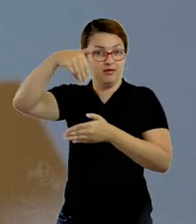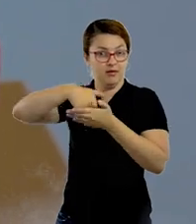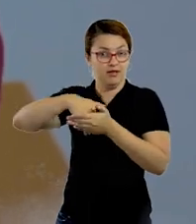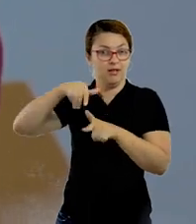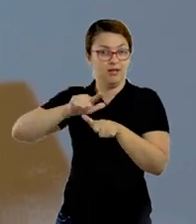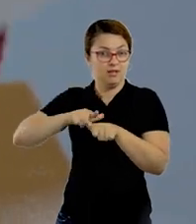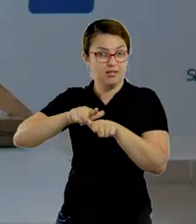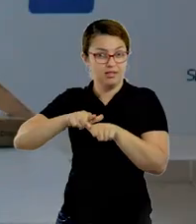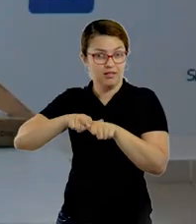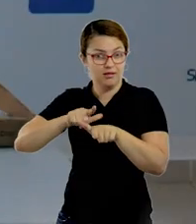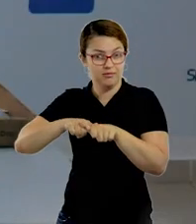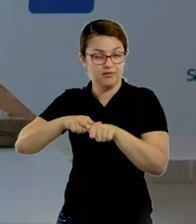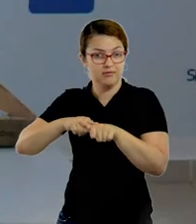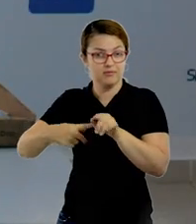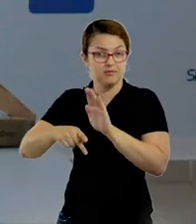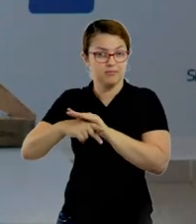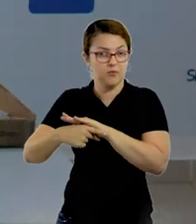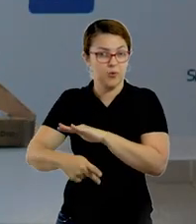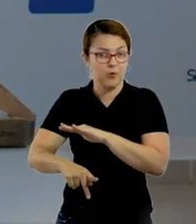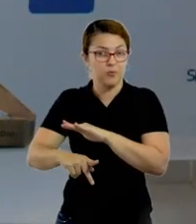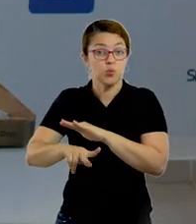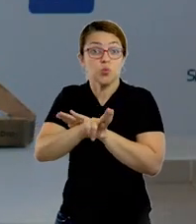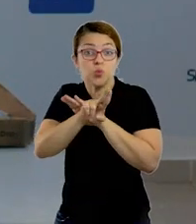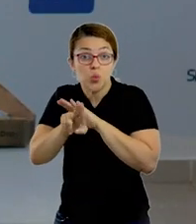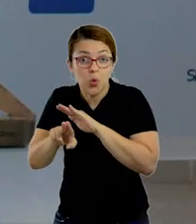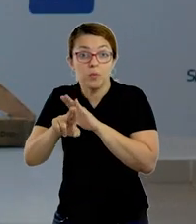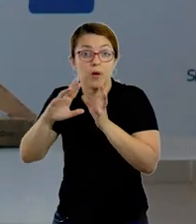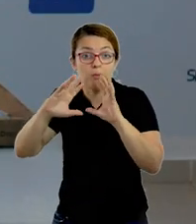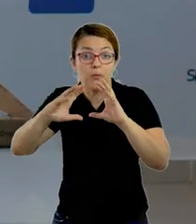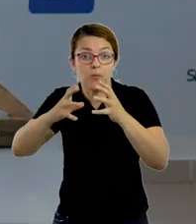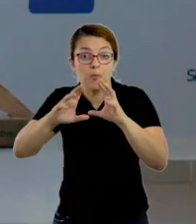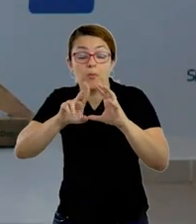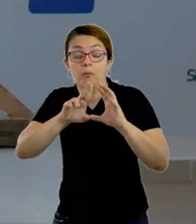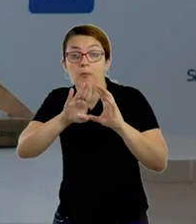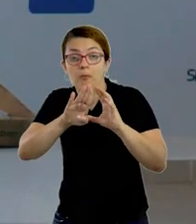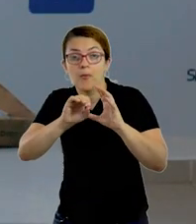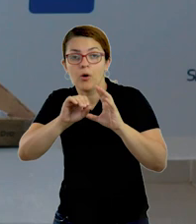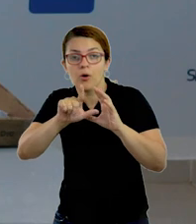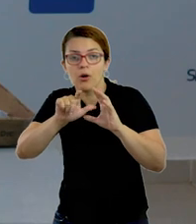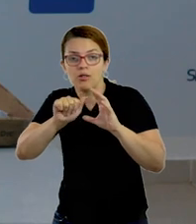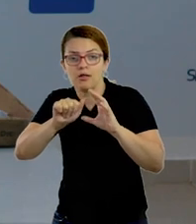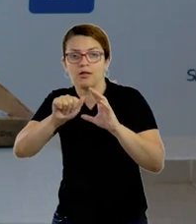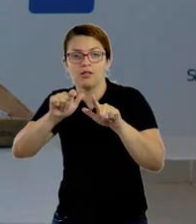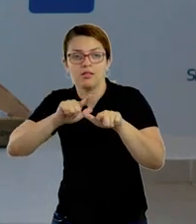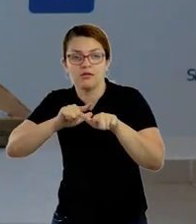vai encontrar as letrinhas da bola e aí você coloca para ela assim,